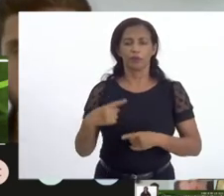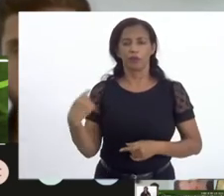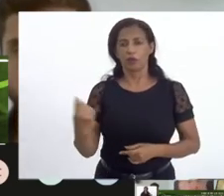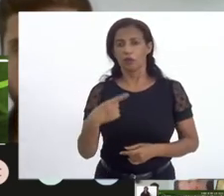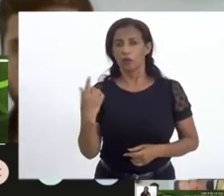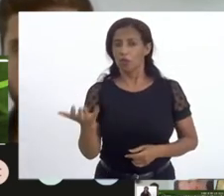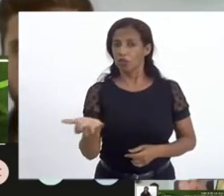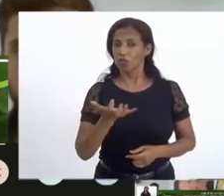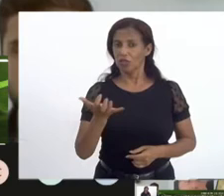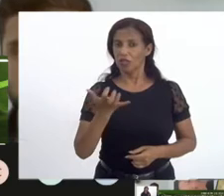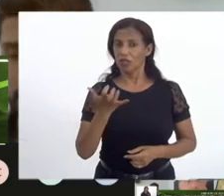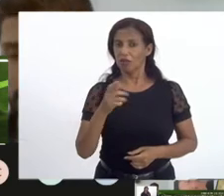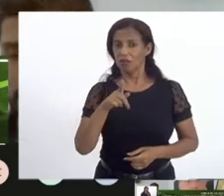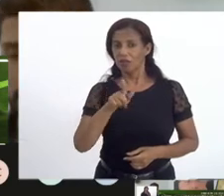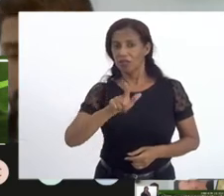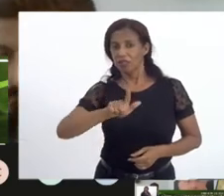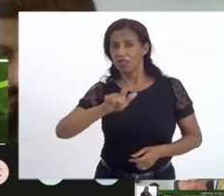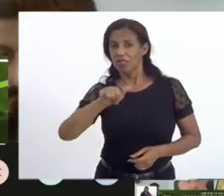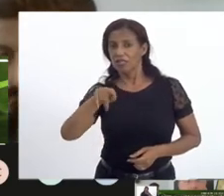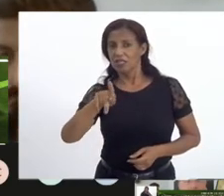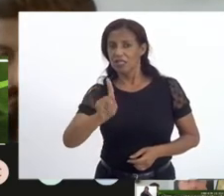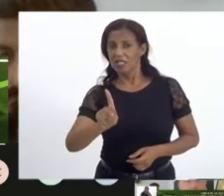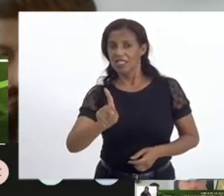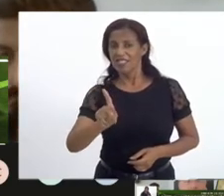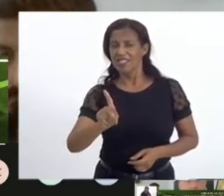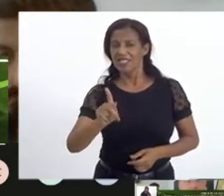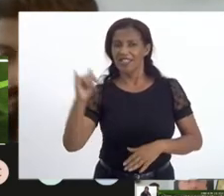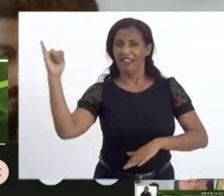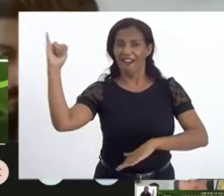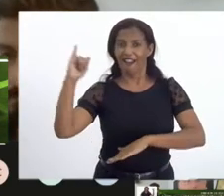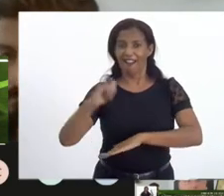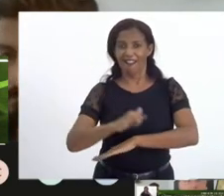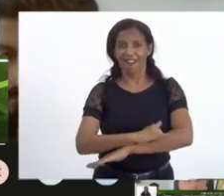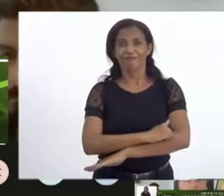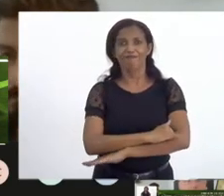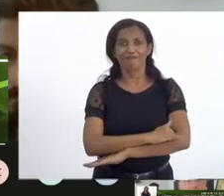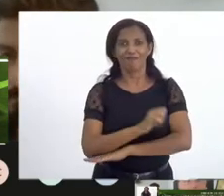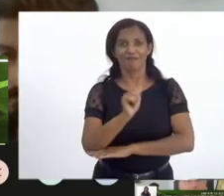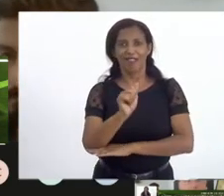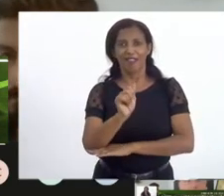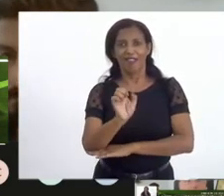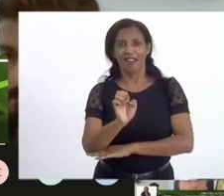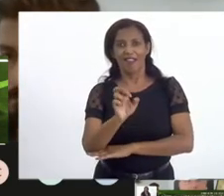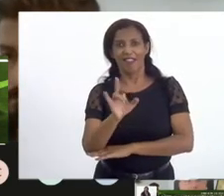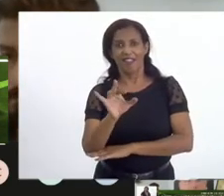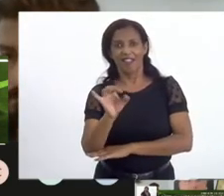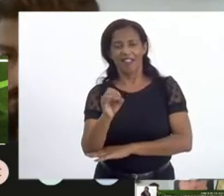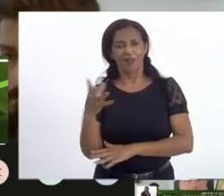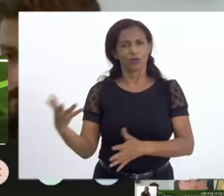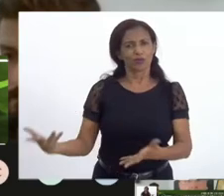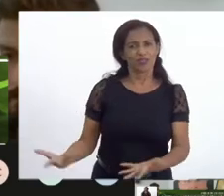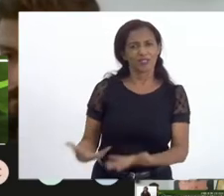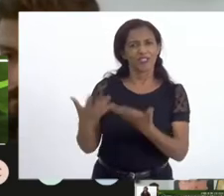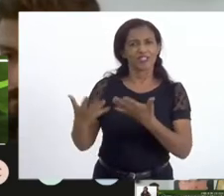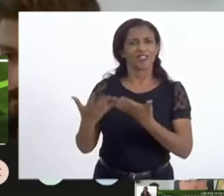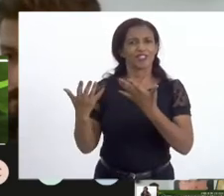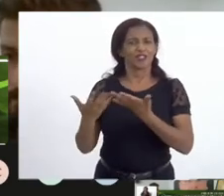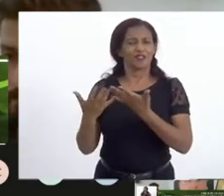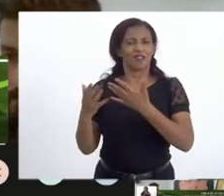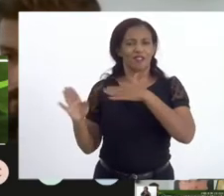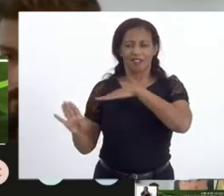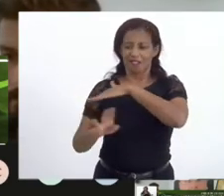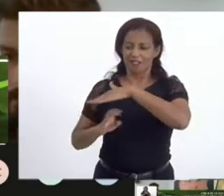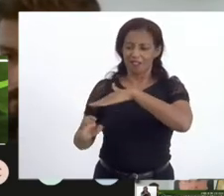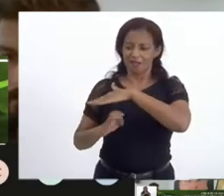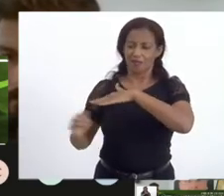queremos fazer esse link preferencialmente via aérea, né? Incentivar que as empresas aéreas que operam no